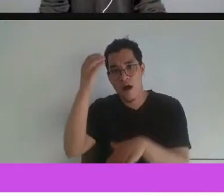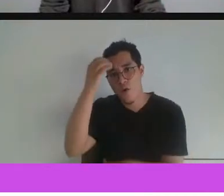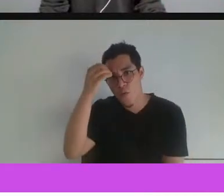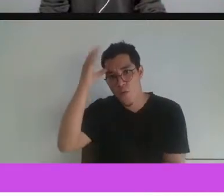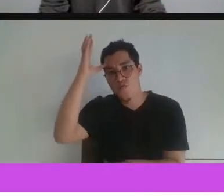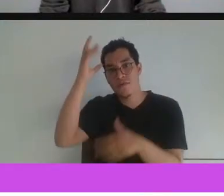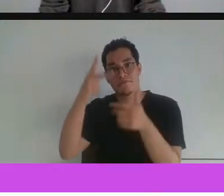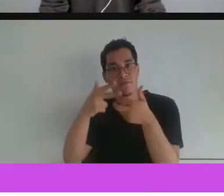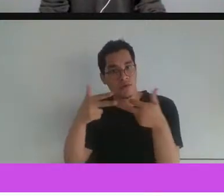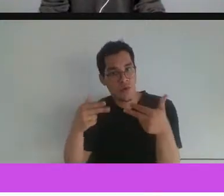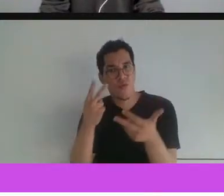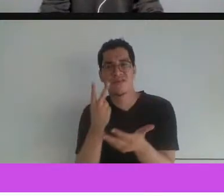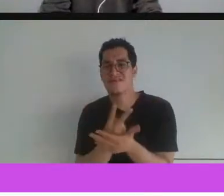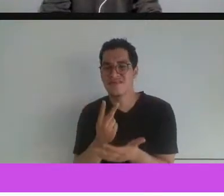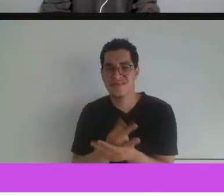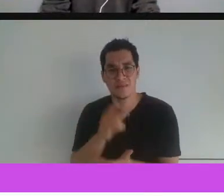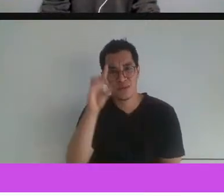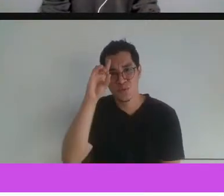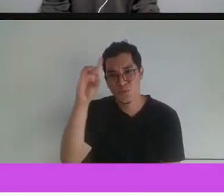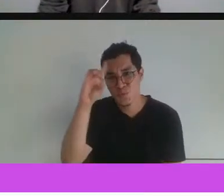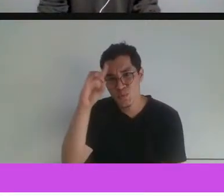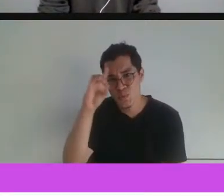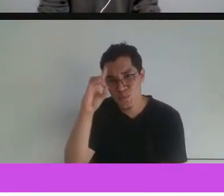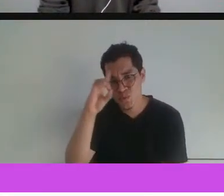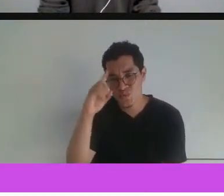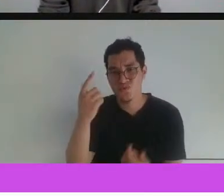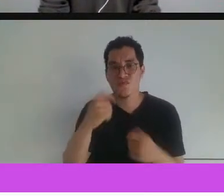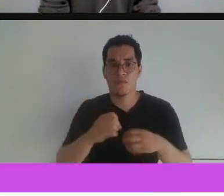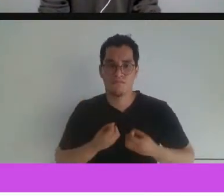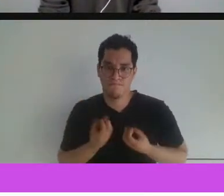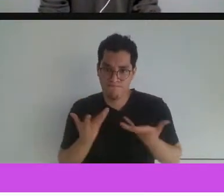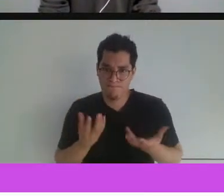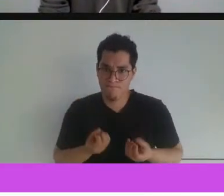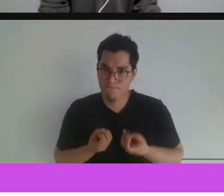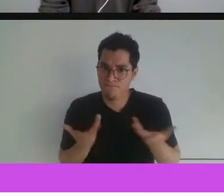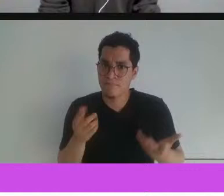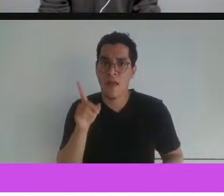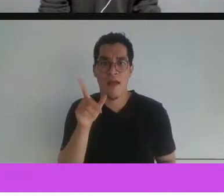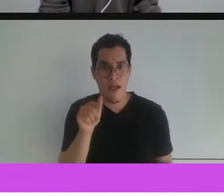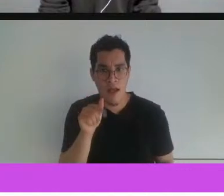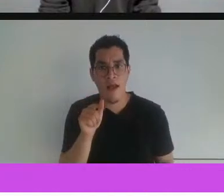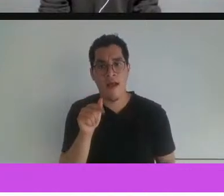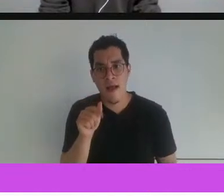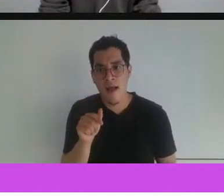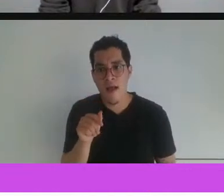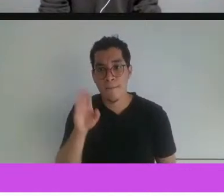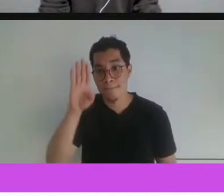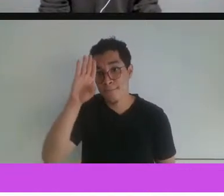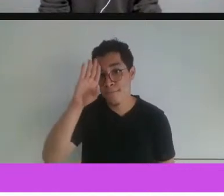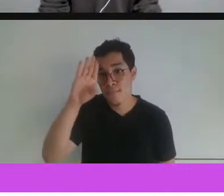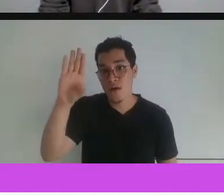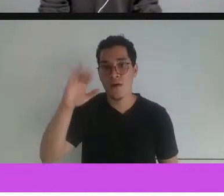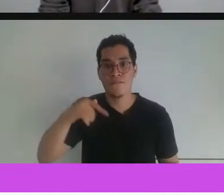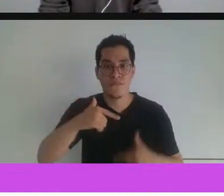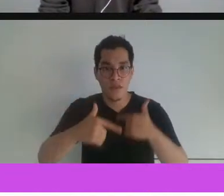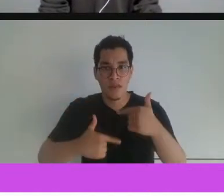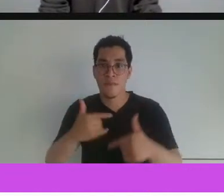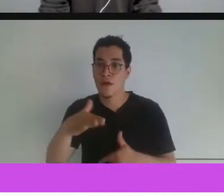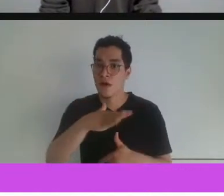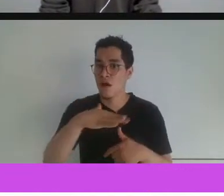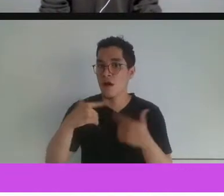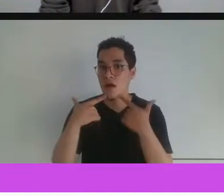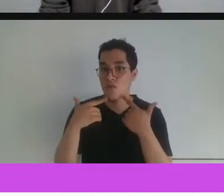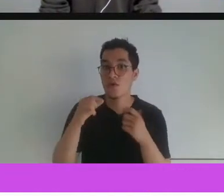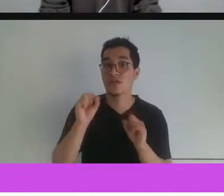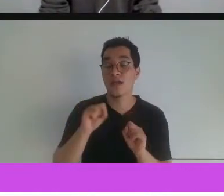né, diariamente, né, pelos pesquisadores, e aí, no caso, principalmente aqueles que trabalham com a linguística, que é o foco, no caso, do nosso evento,